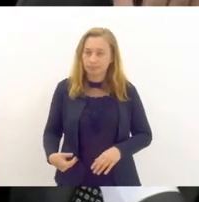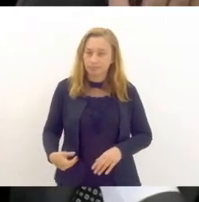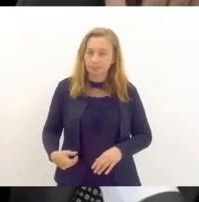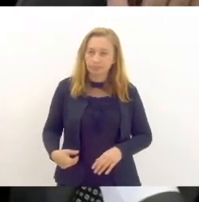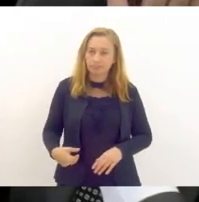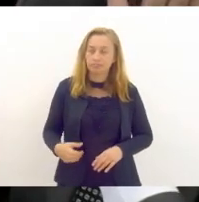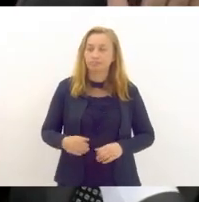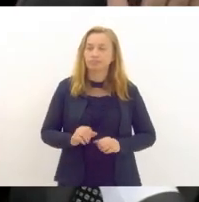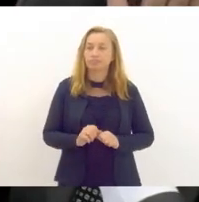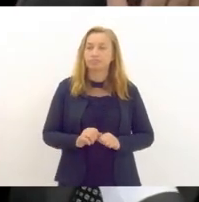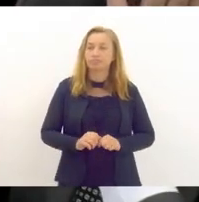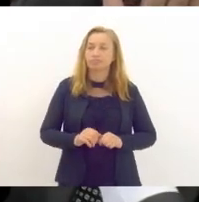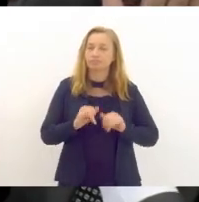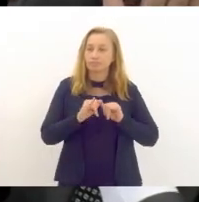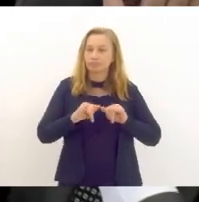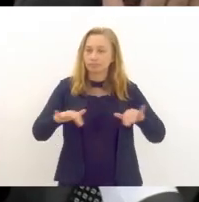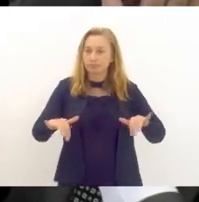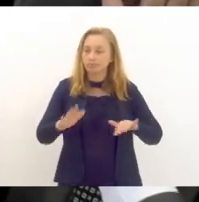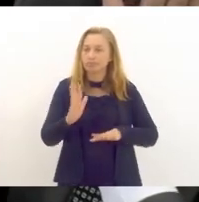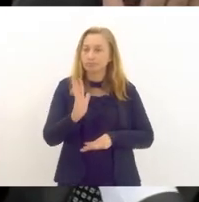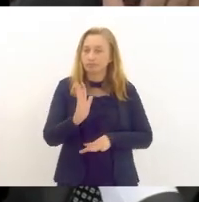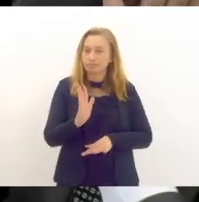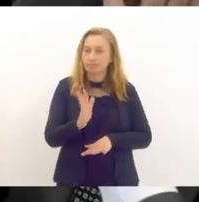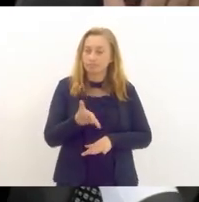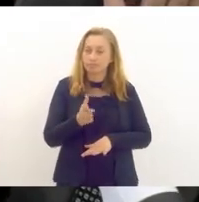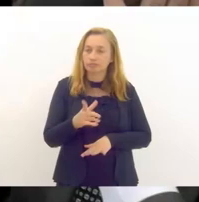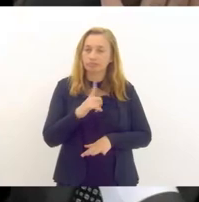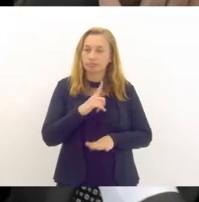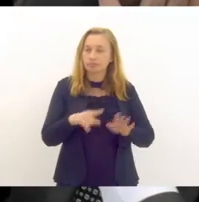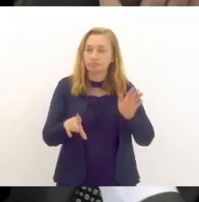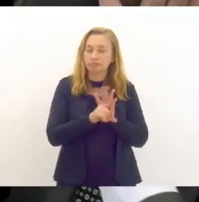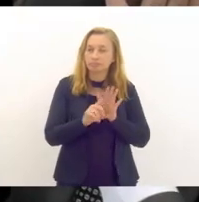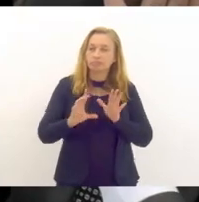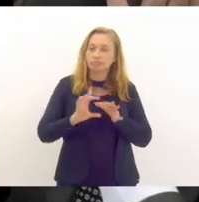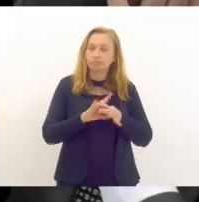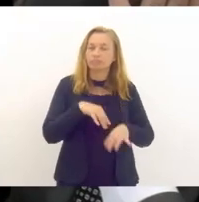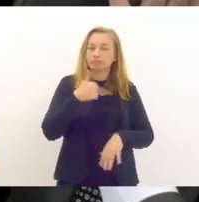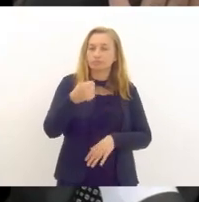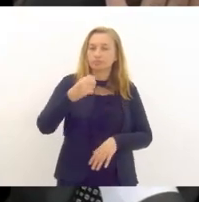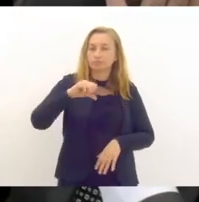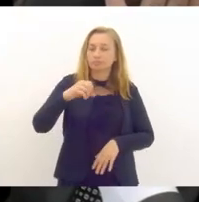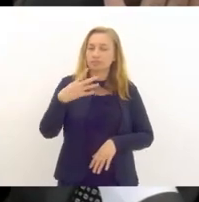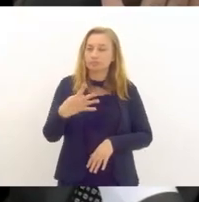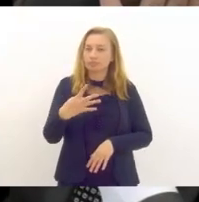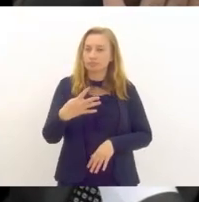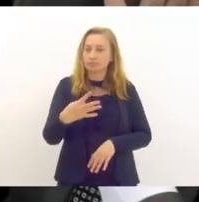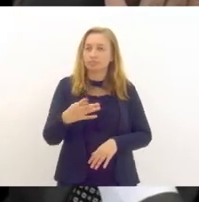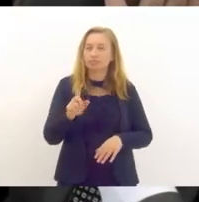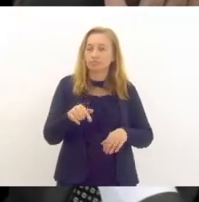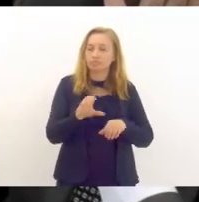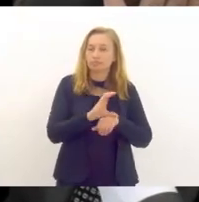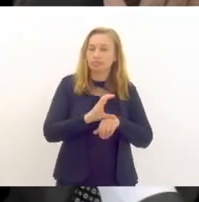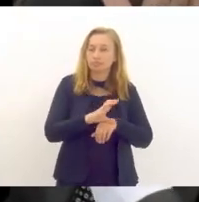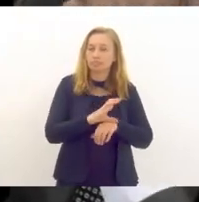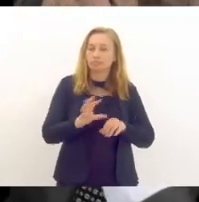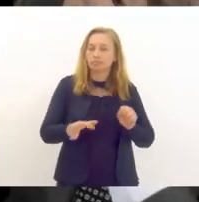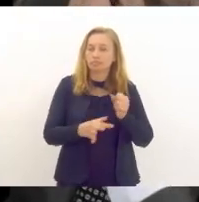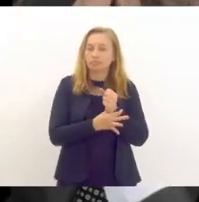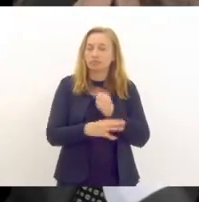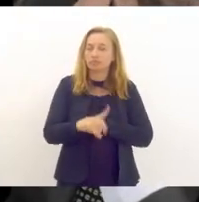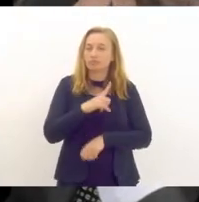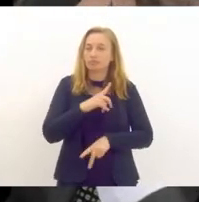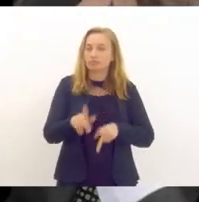publicidade aquilo que já dispôs ali complementar 194 ele é ídolo constitucional e assegura a população